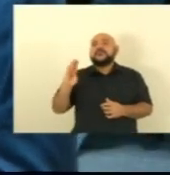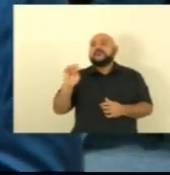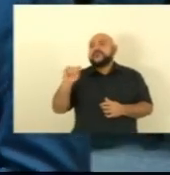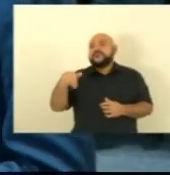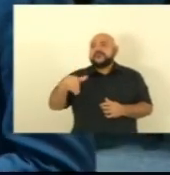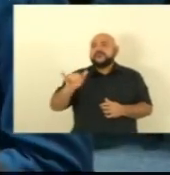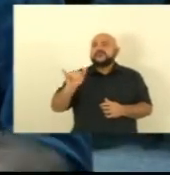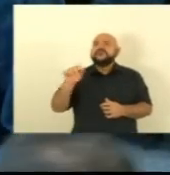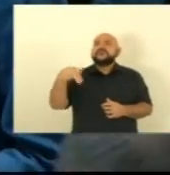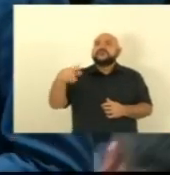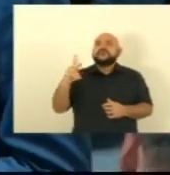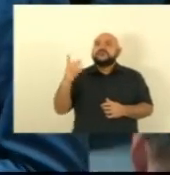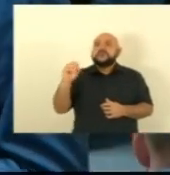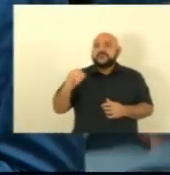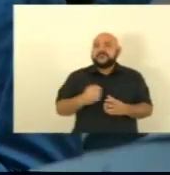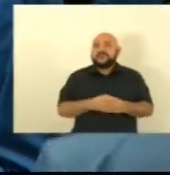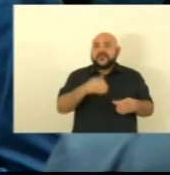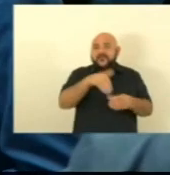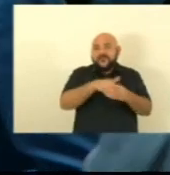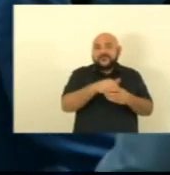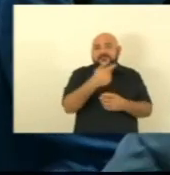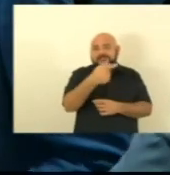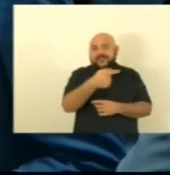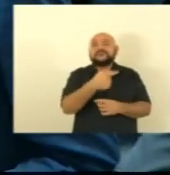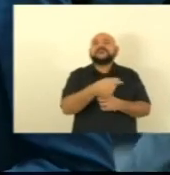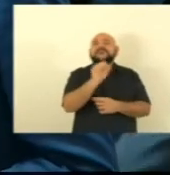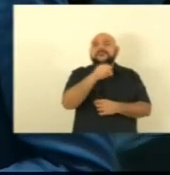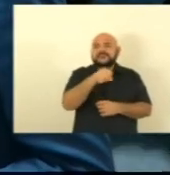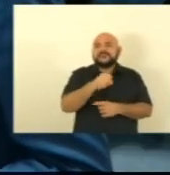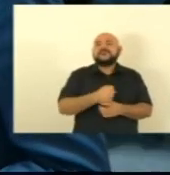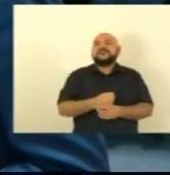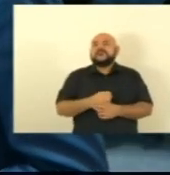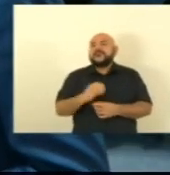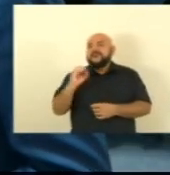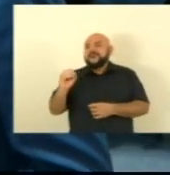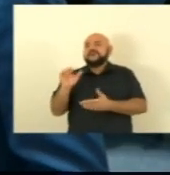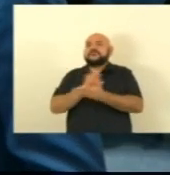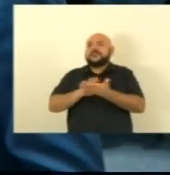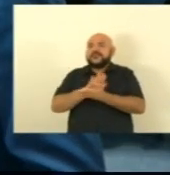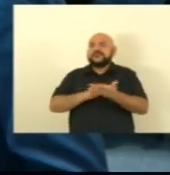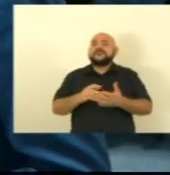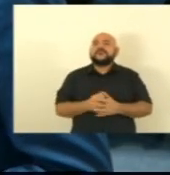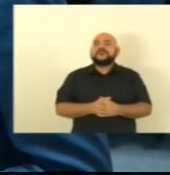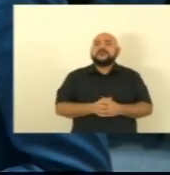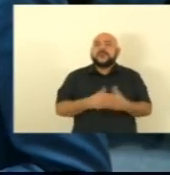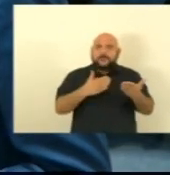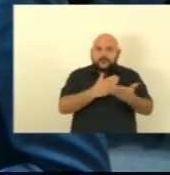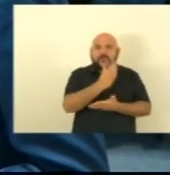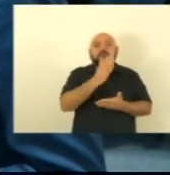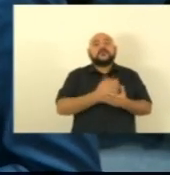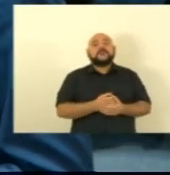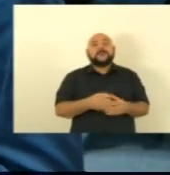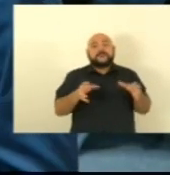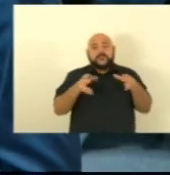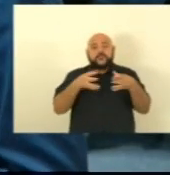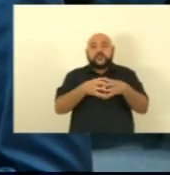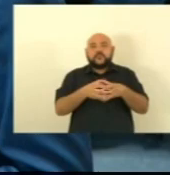7 votos sim, nenhum voto não, aprovado na Comissão de Finanças. Por fim, Comissão de Saúde.